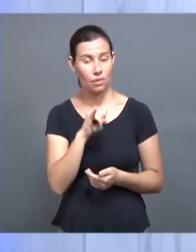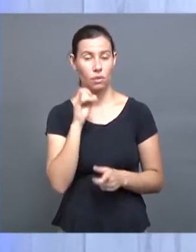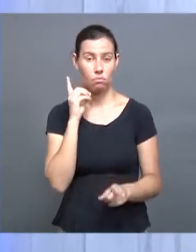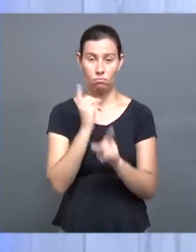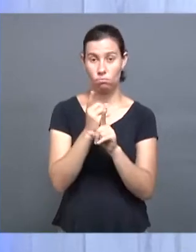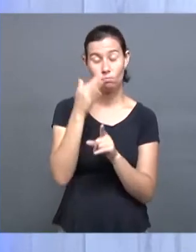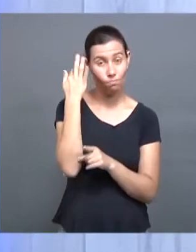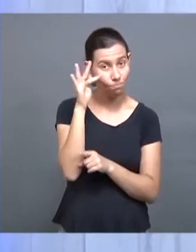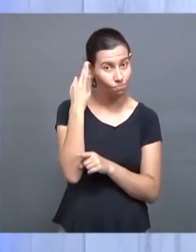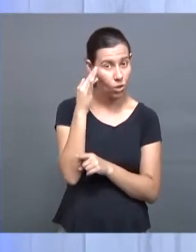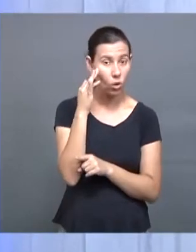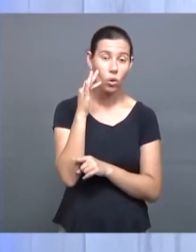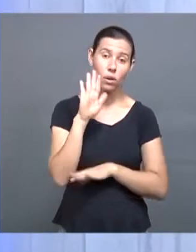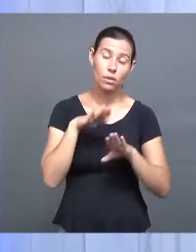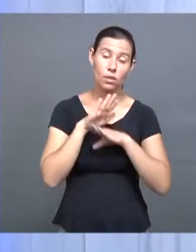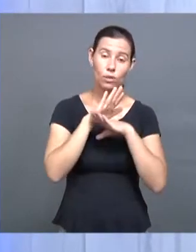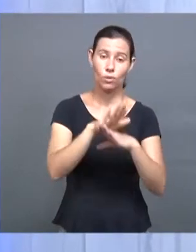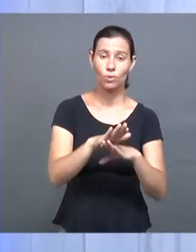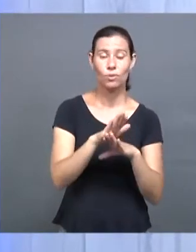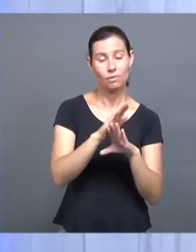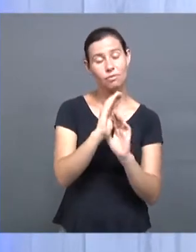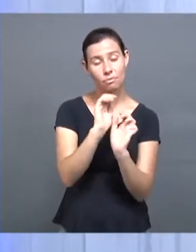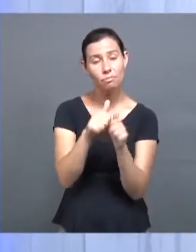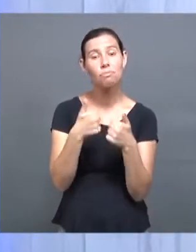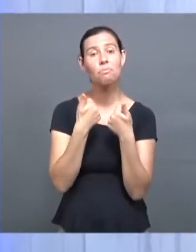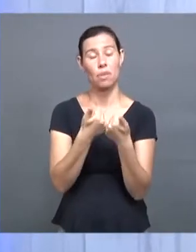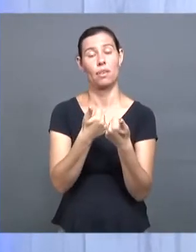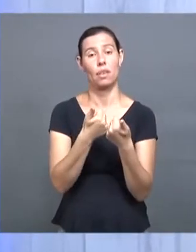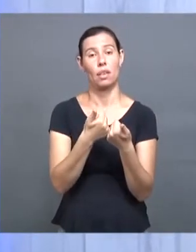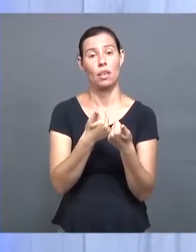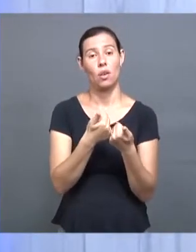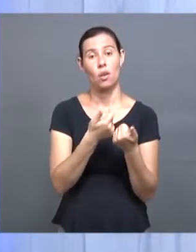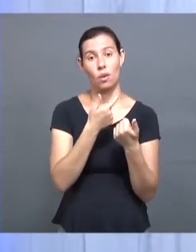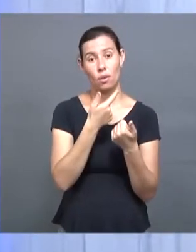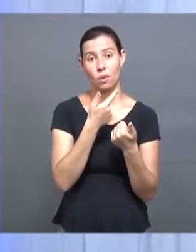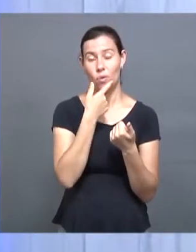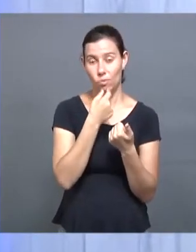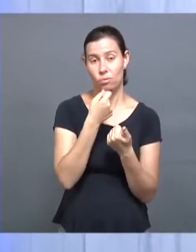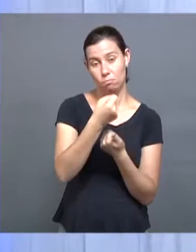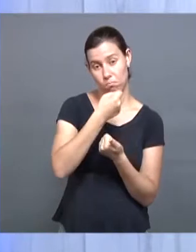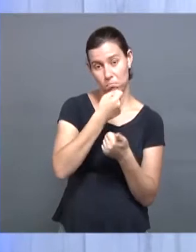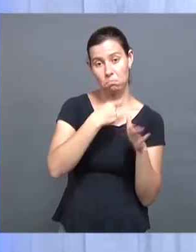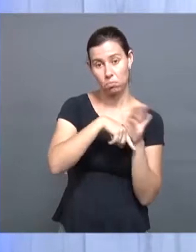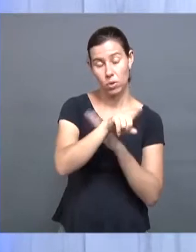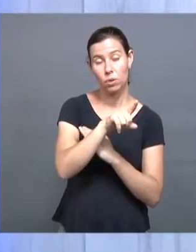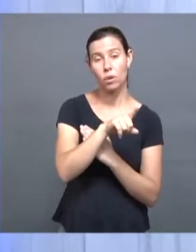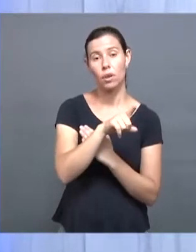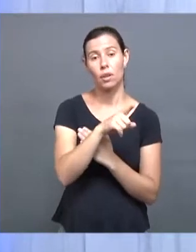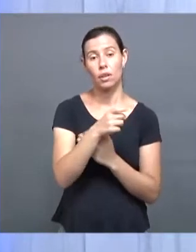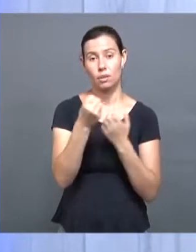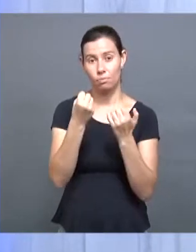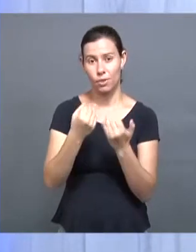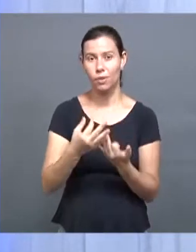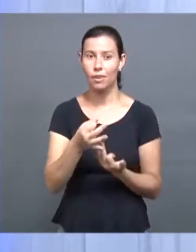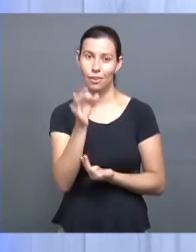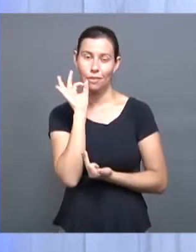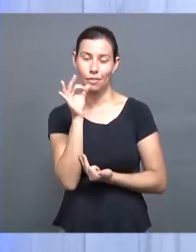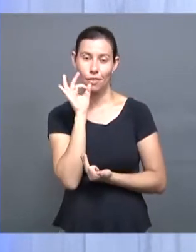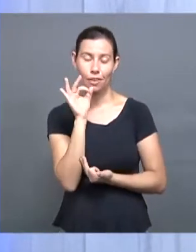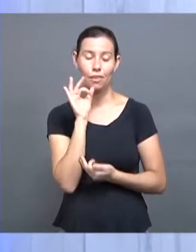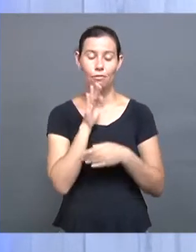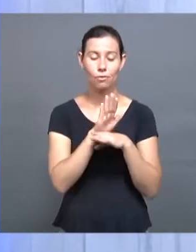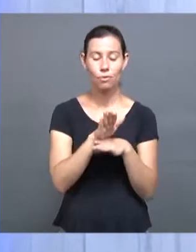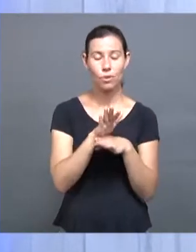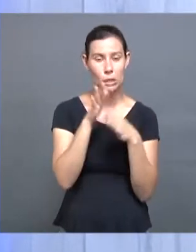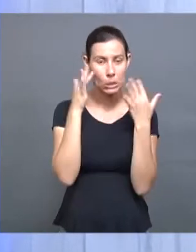enxaqueca ou melhorando, né? No caso do entrevistado, ele falou que a cafeína, se ele não tomar, ele tem enxaqueca, e